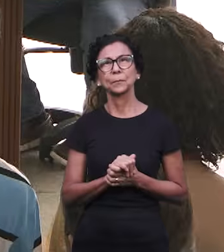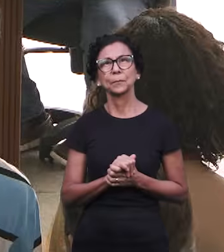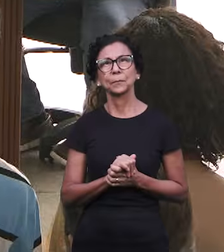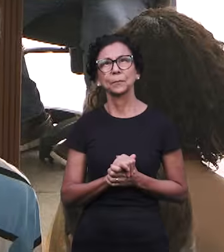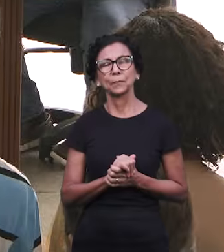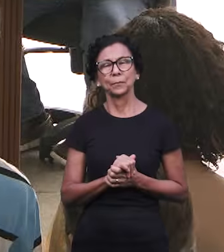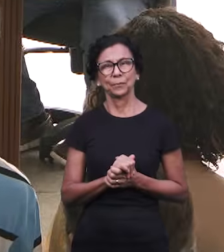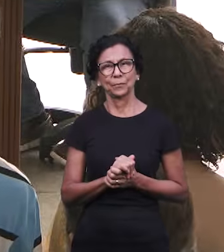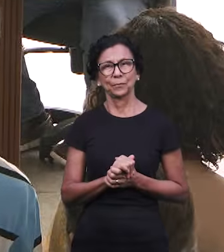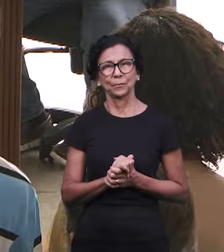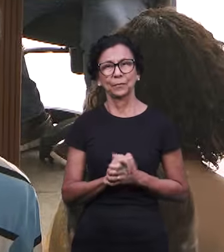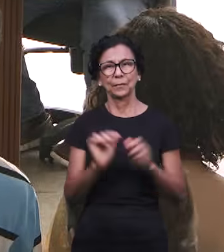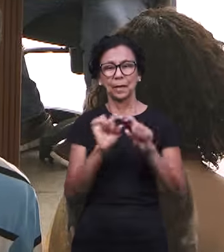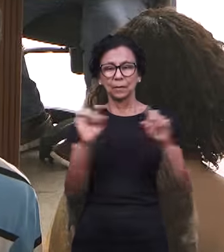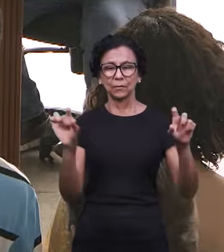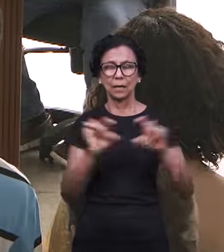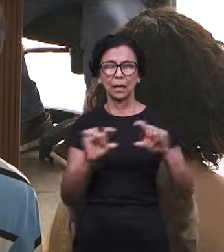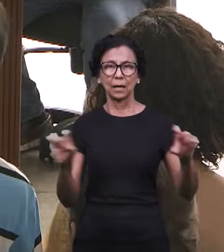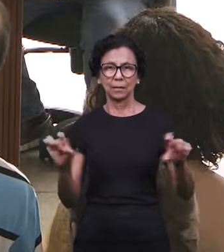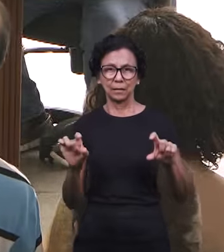Como é que eu hei de suportar?